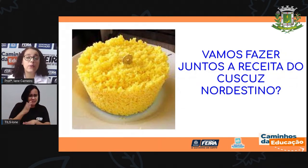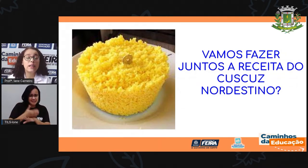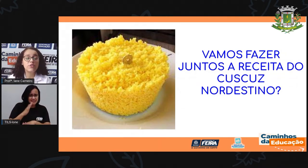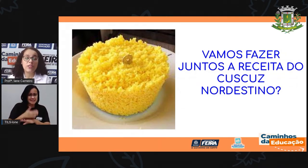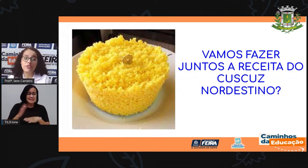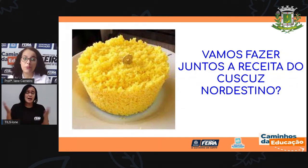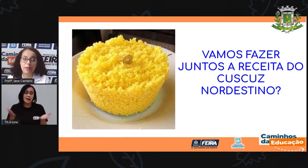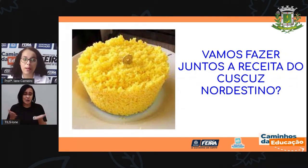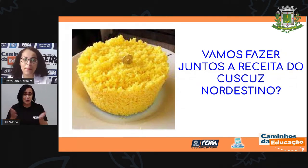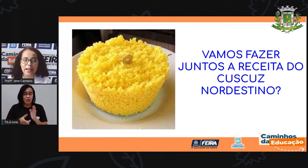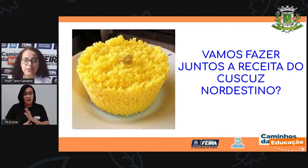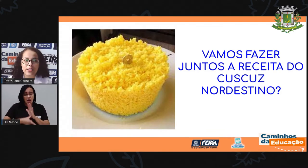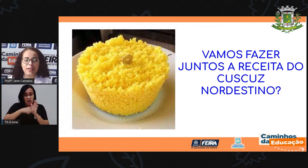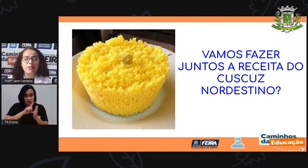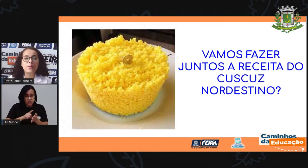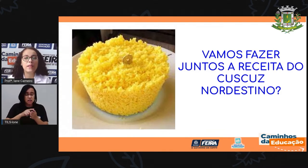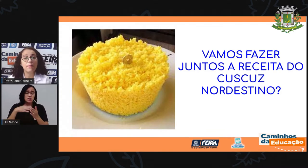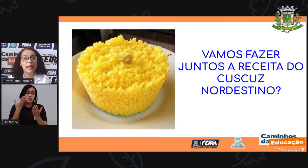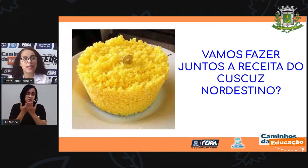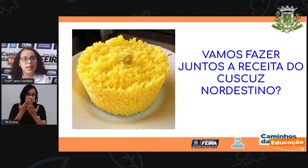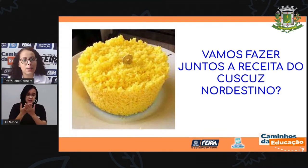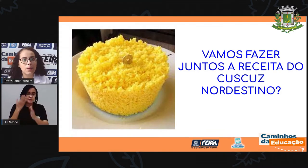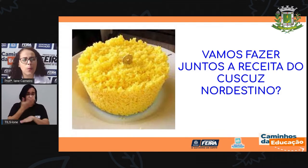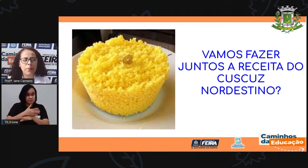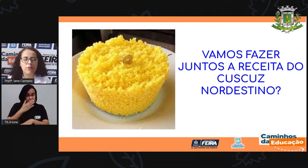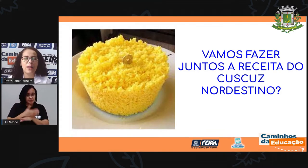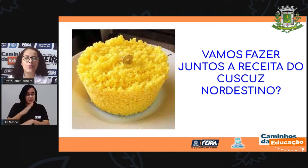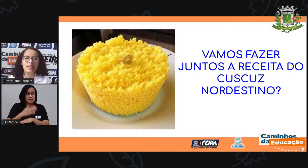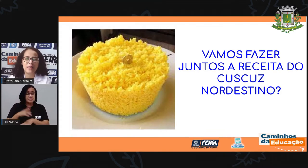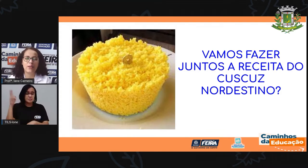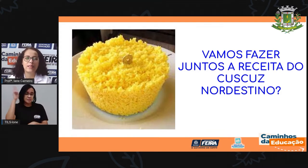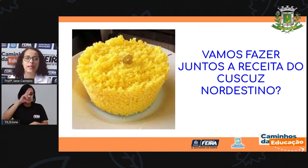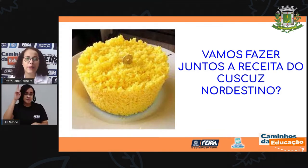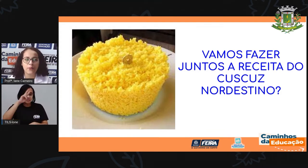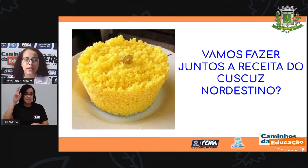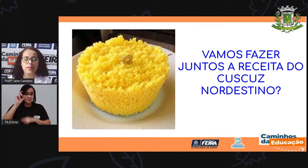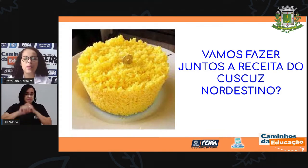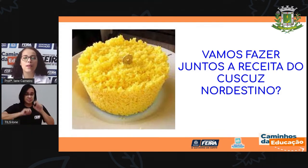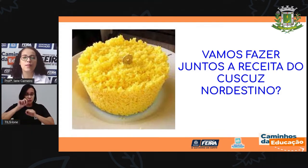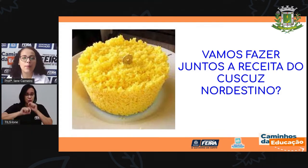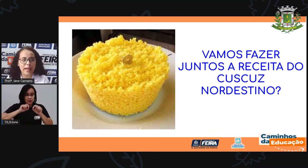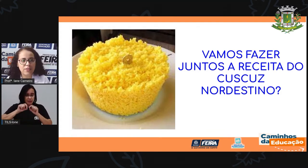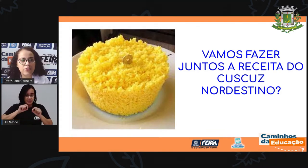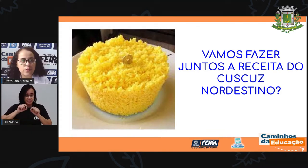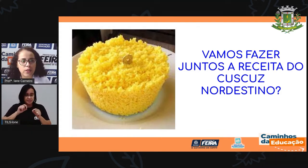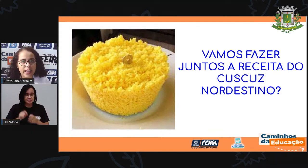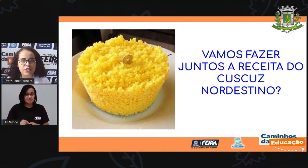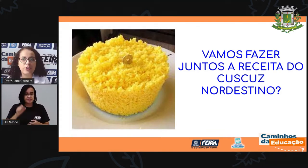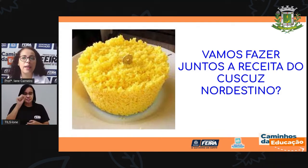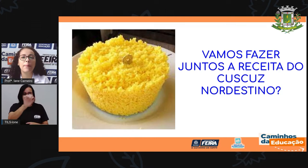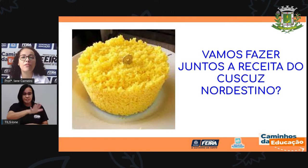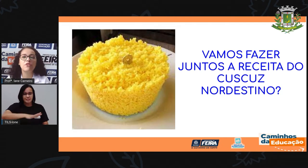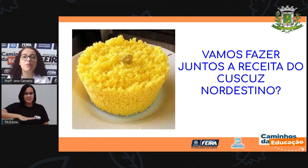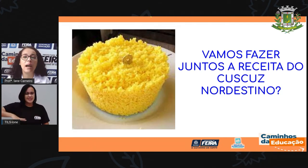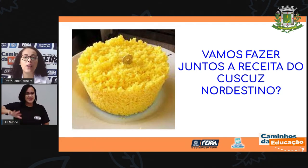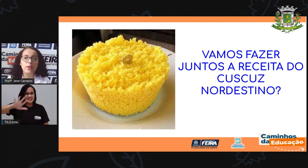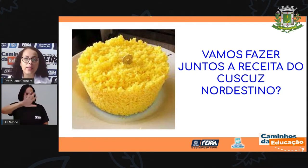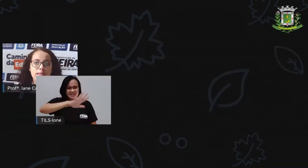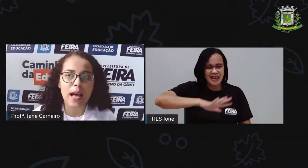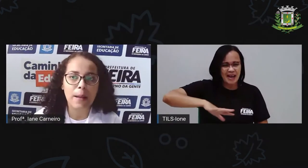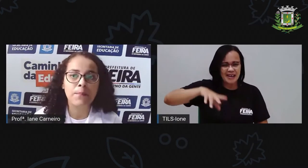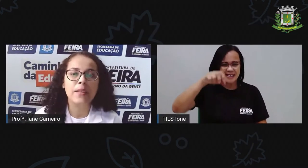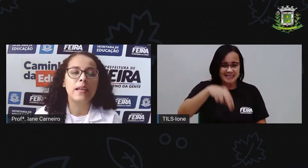Então, antes da gente ir pra aula prática, né? Vamos lembrar sempre, como a Pró falou nas aulas anteriores, sobre a região nordeste, né? Pra gente